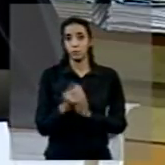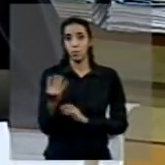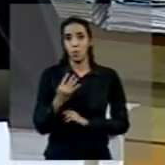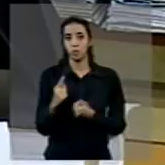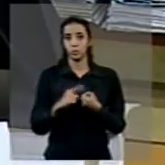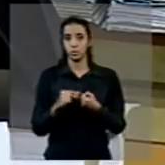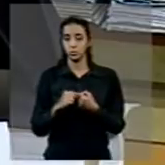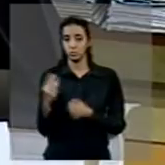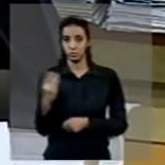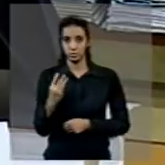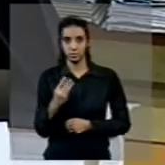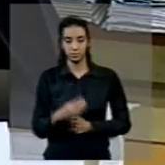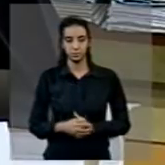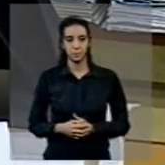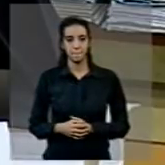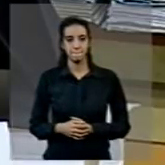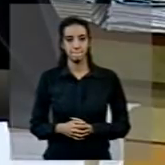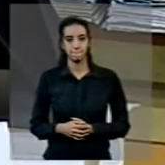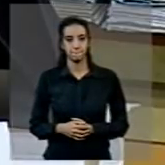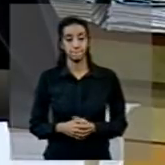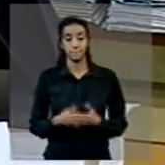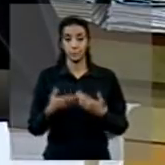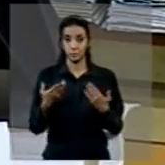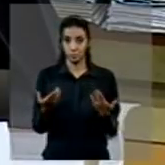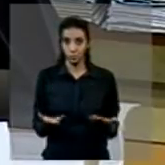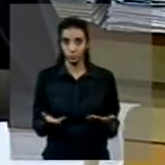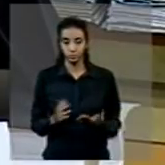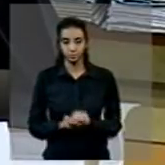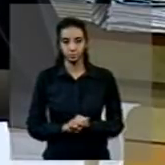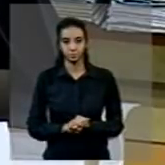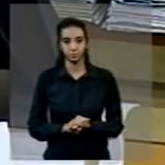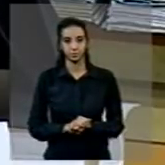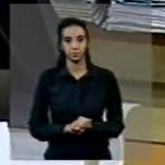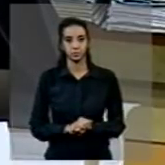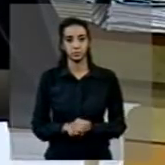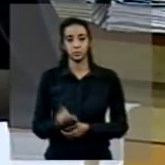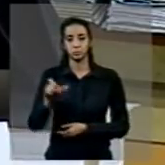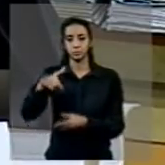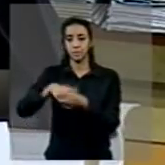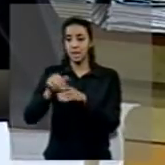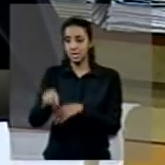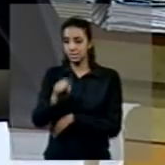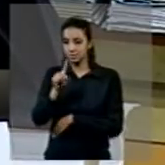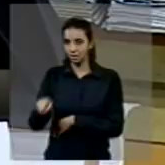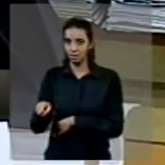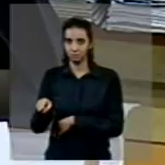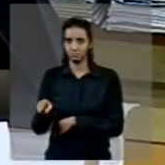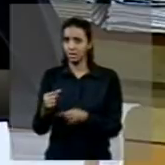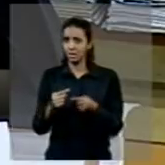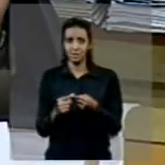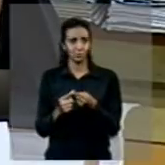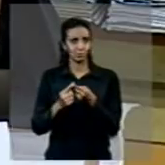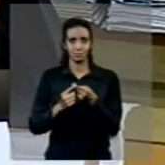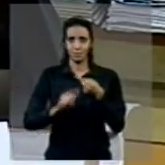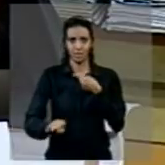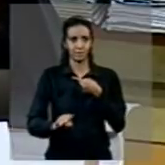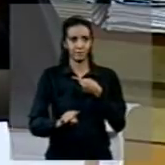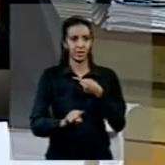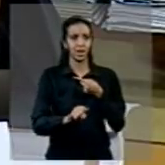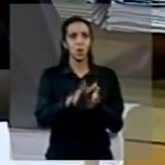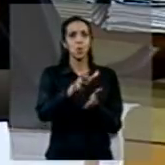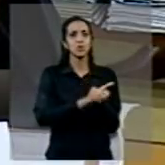artigo 3º. Assim, o cancelamento não decorre do não cadastramento biométrico, há uma confusão